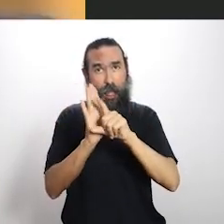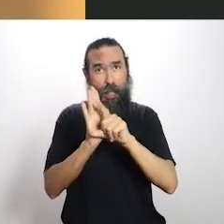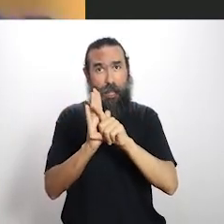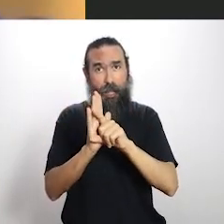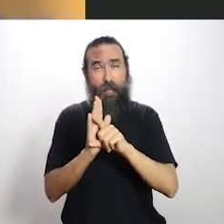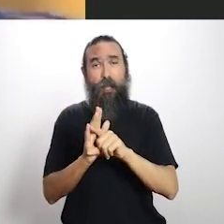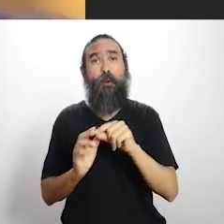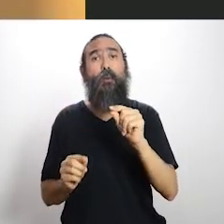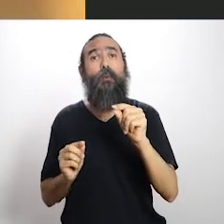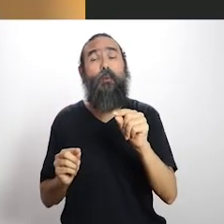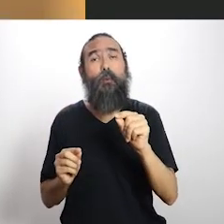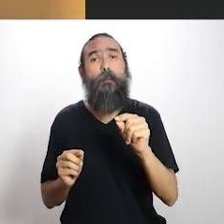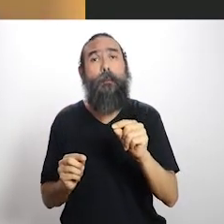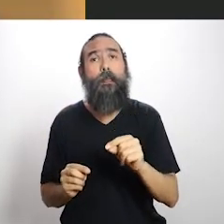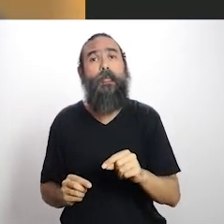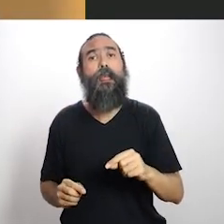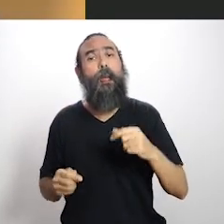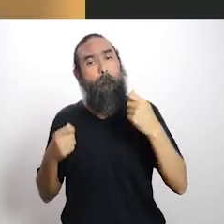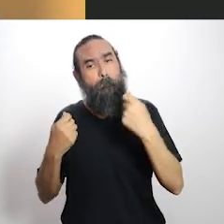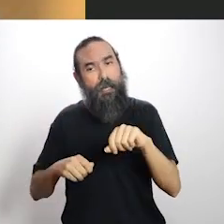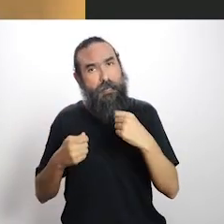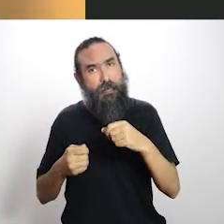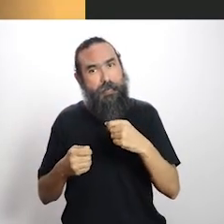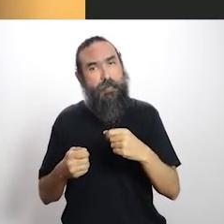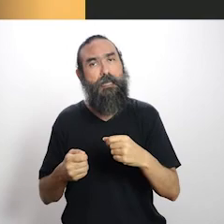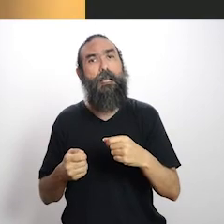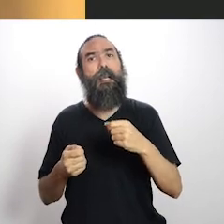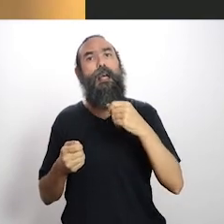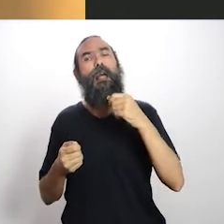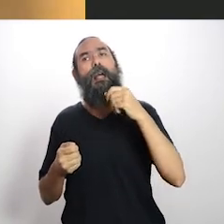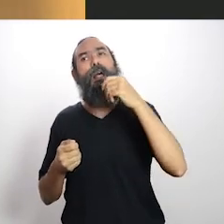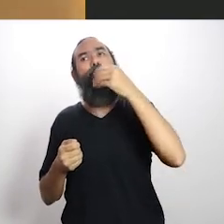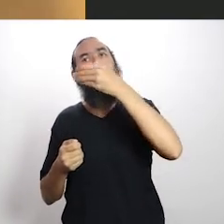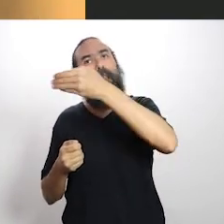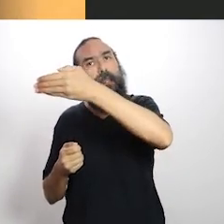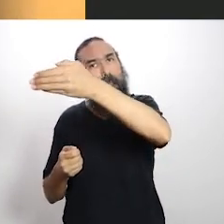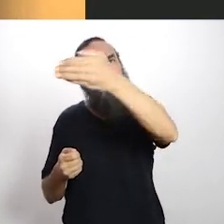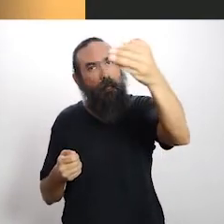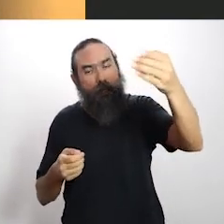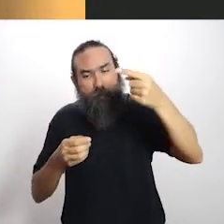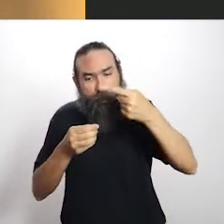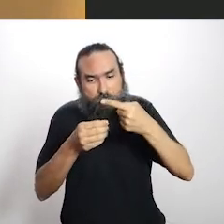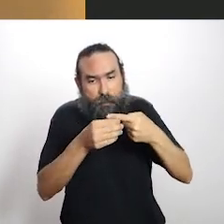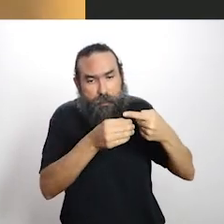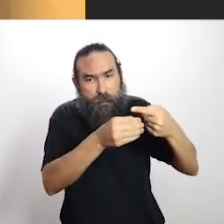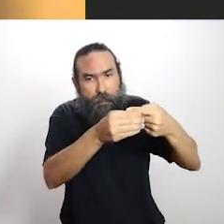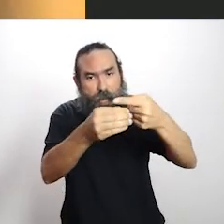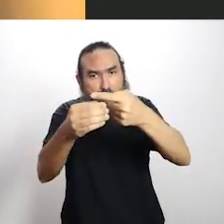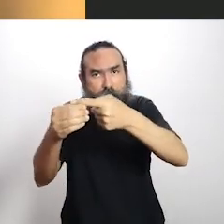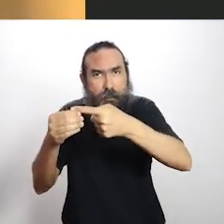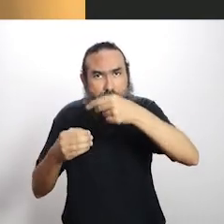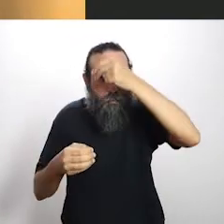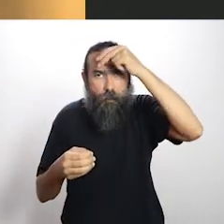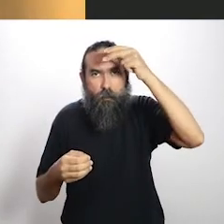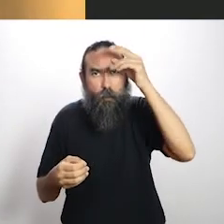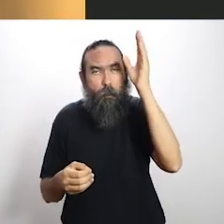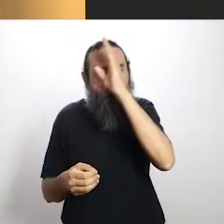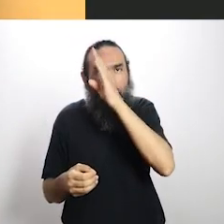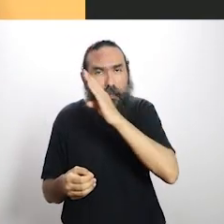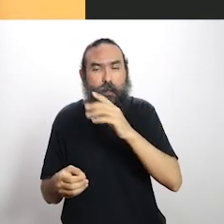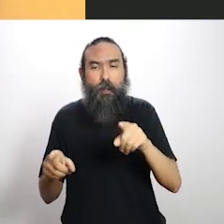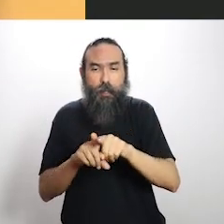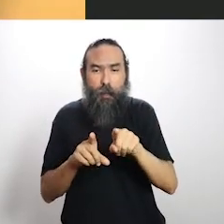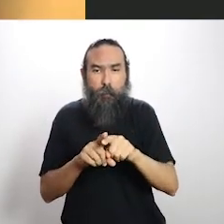sugerido que as pessoas briguem o ano todo divirjam se enfrentem mas na hora da lei